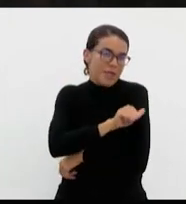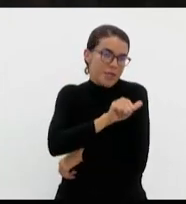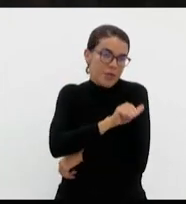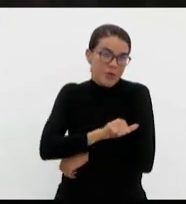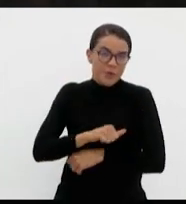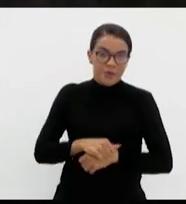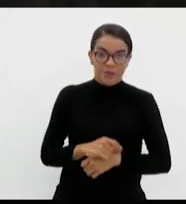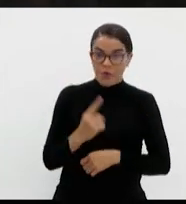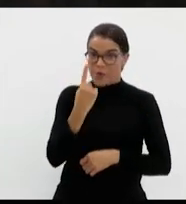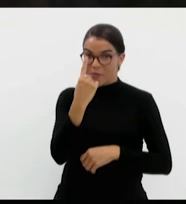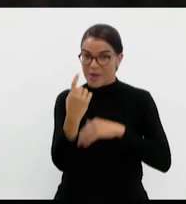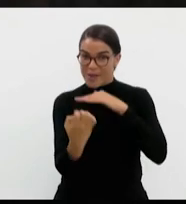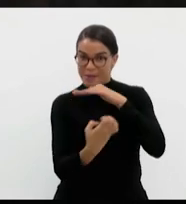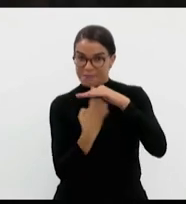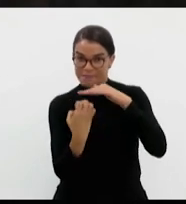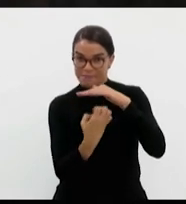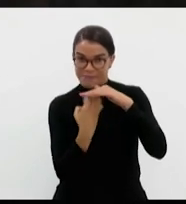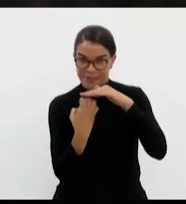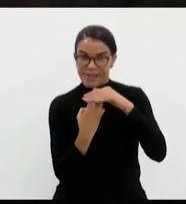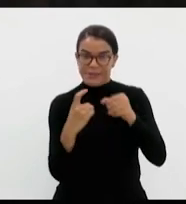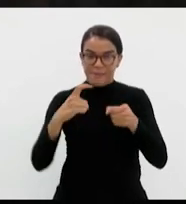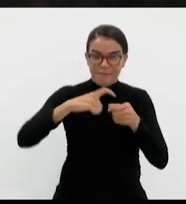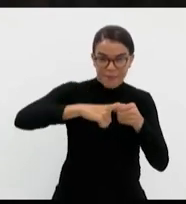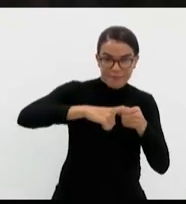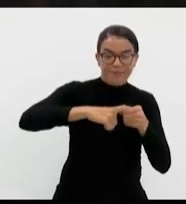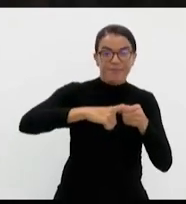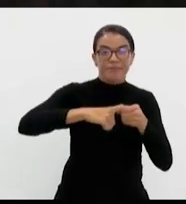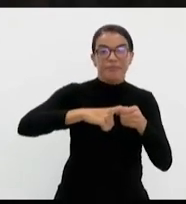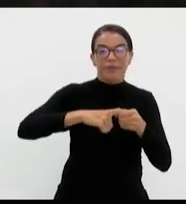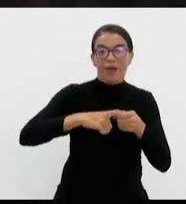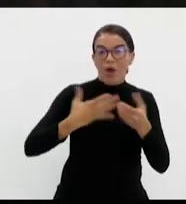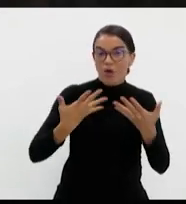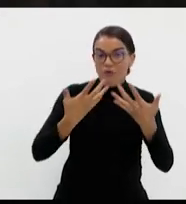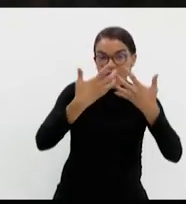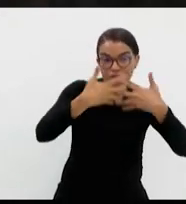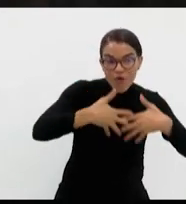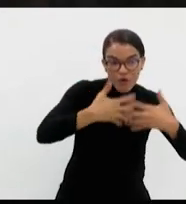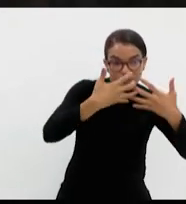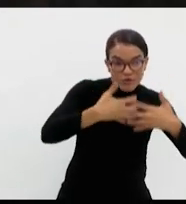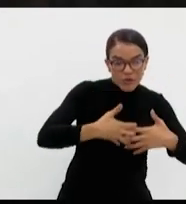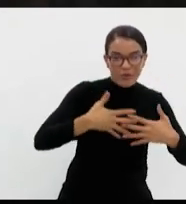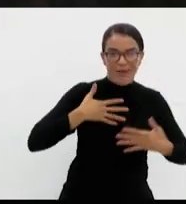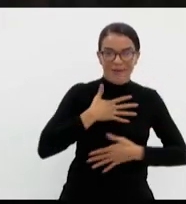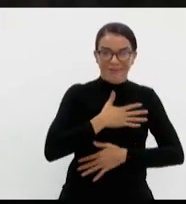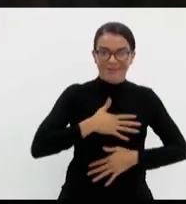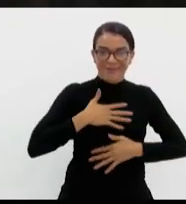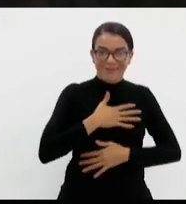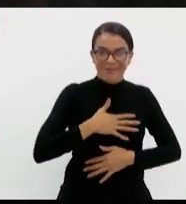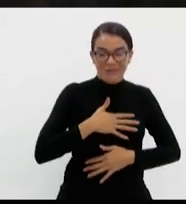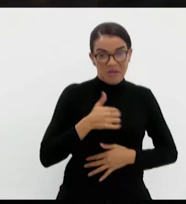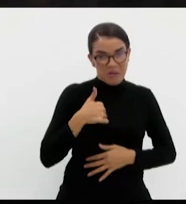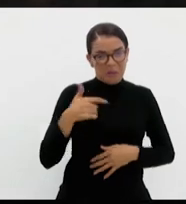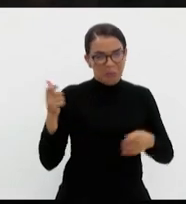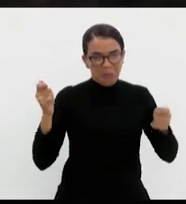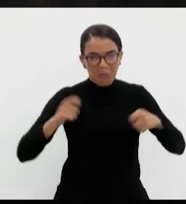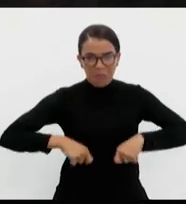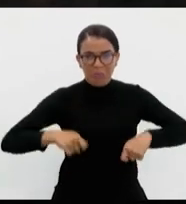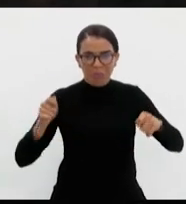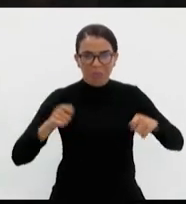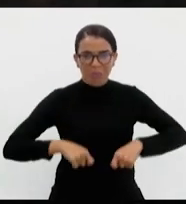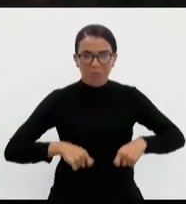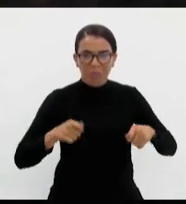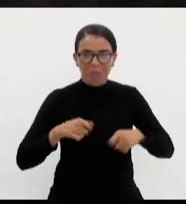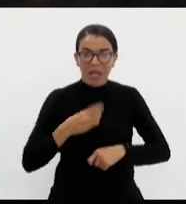uma concessionária que hoje esteja funcionando a contento, eu sou capaz de